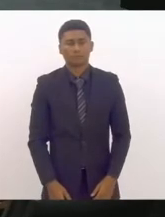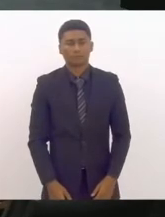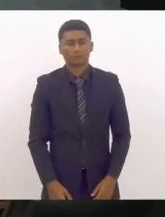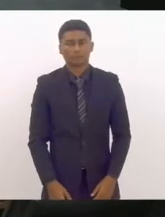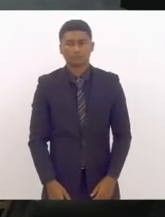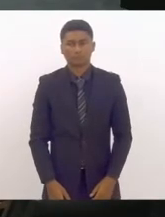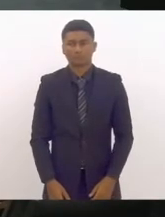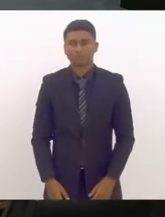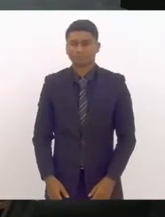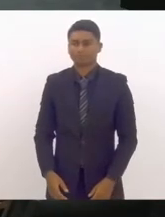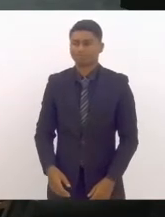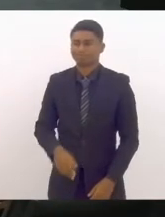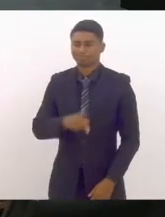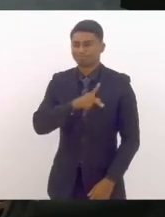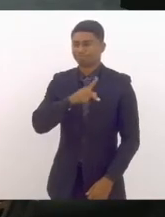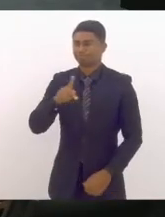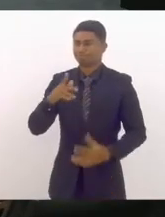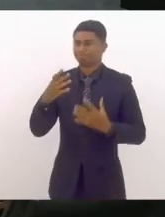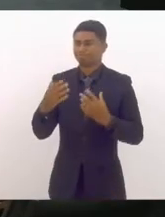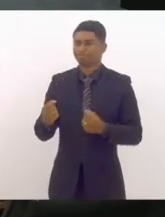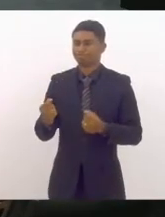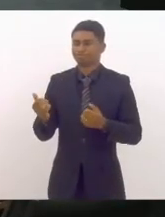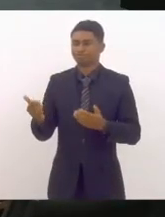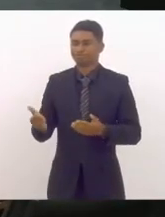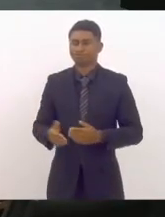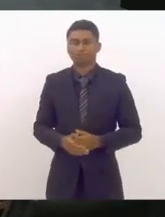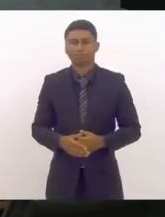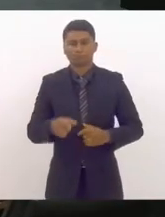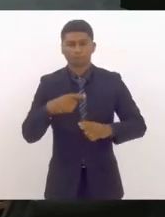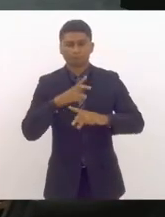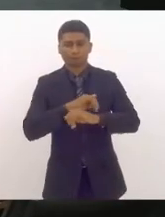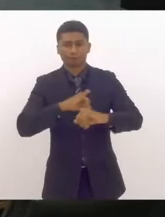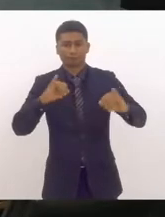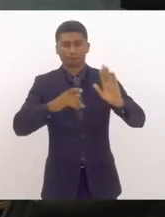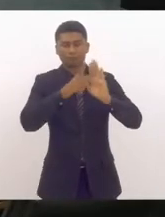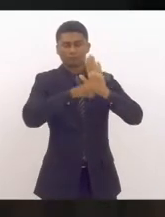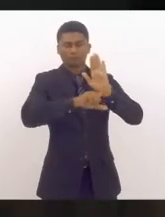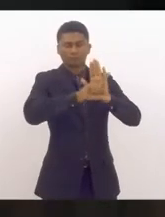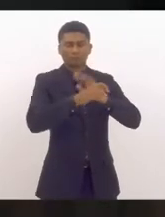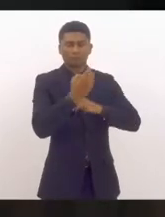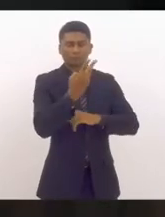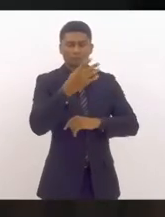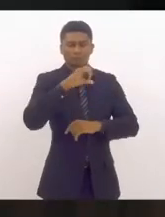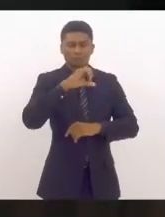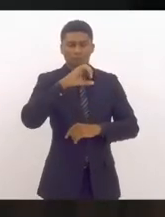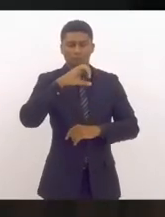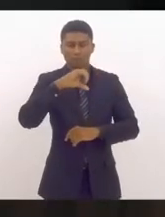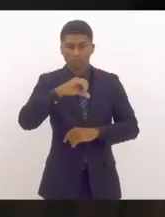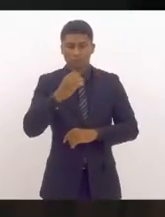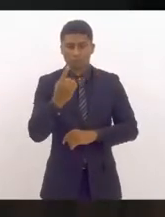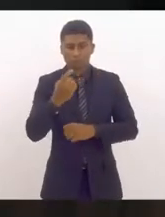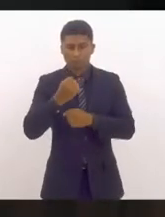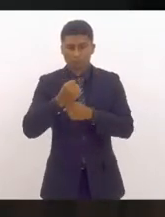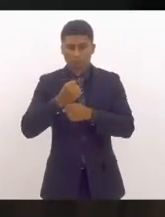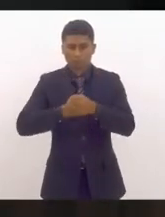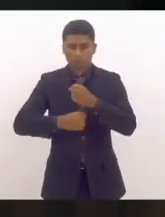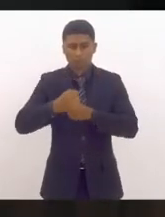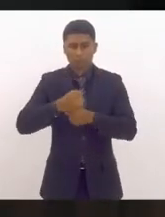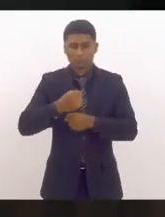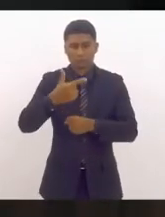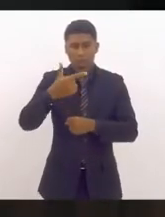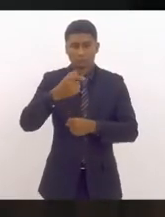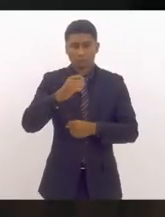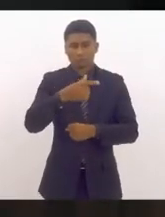Presidência defere pedido de Vossa Excelência. Anuncio o projeto de lei 4991 de 21, de autoria da deputada Marta Rocha,